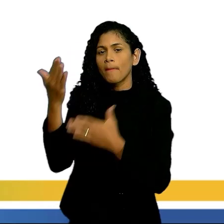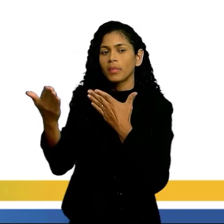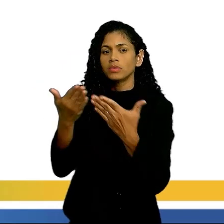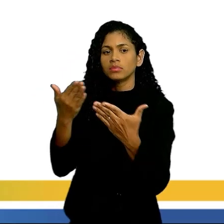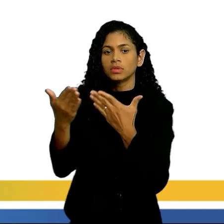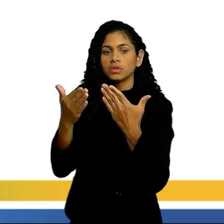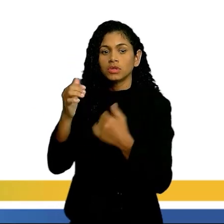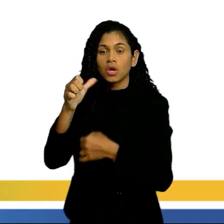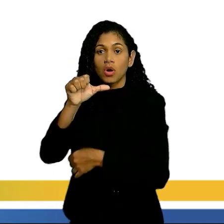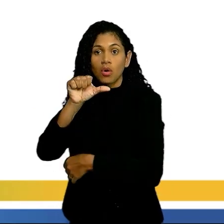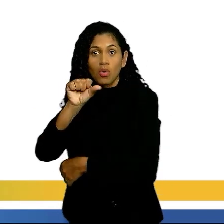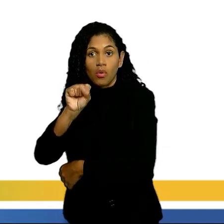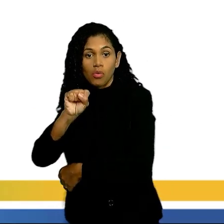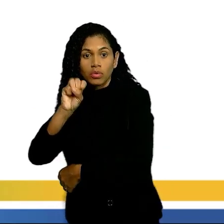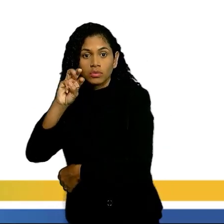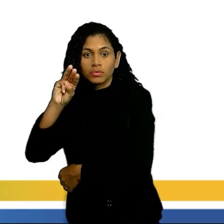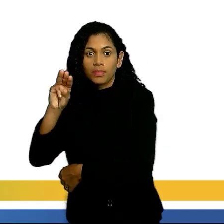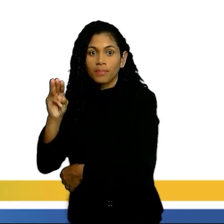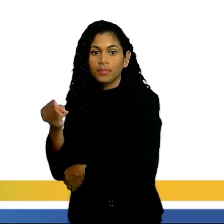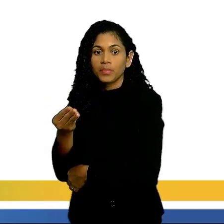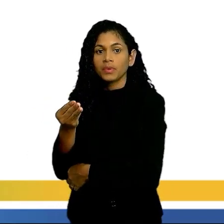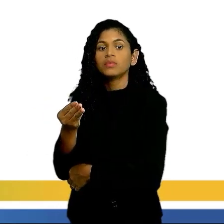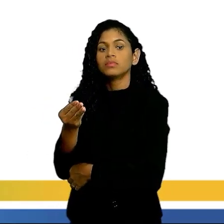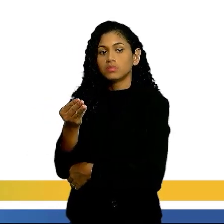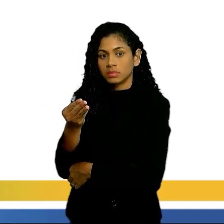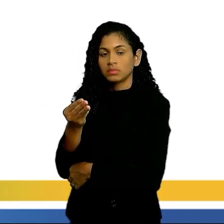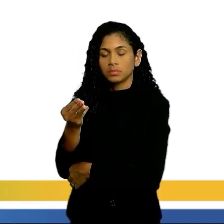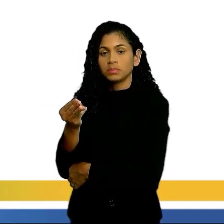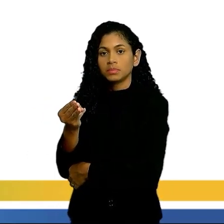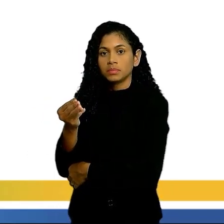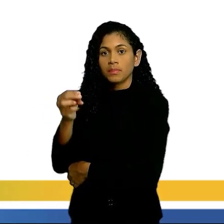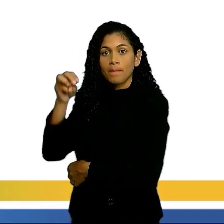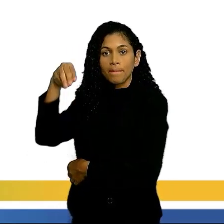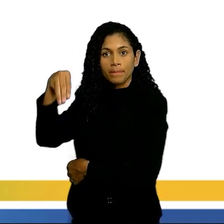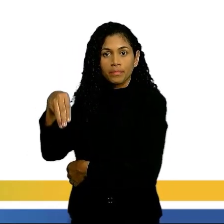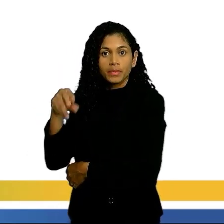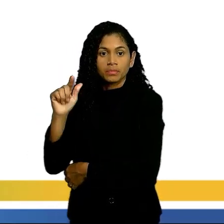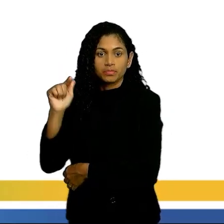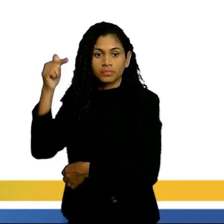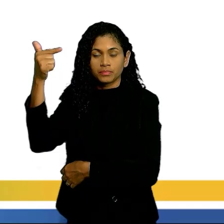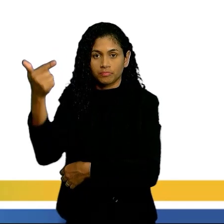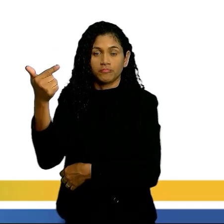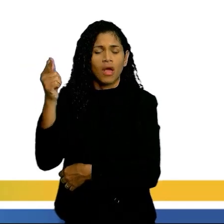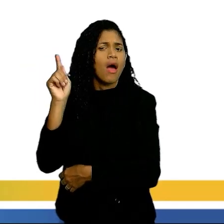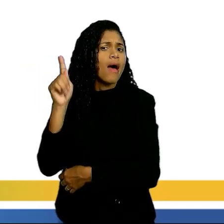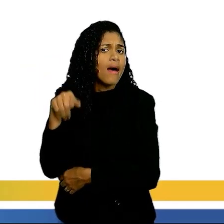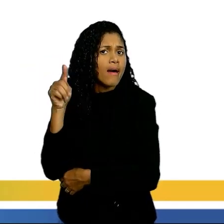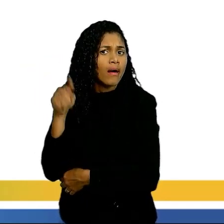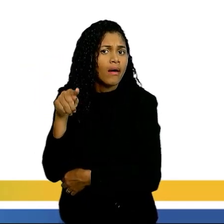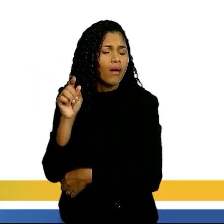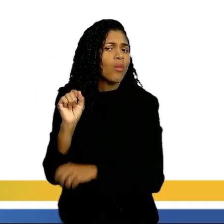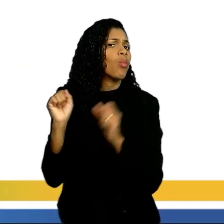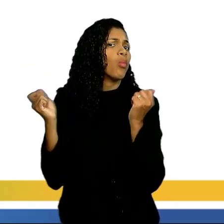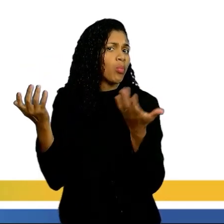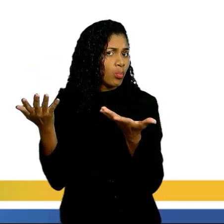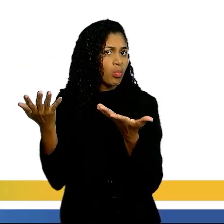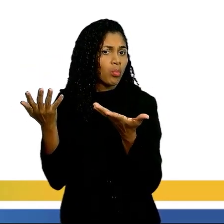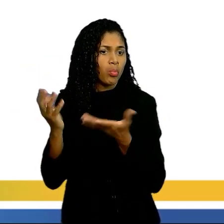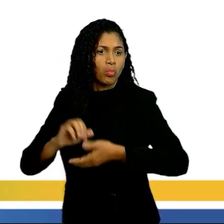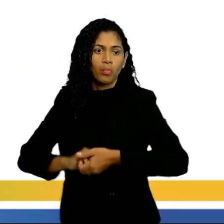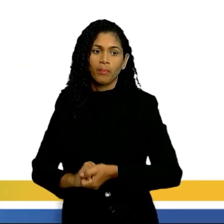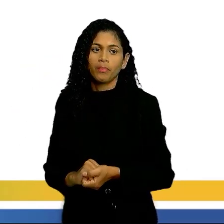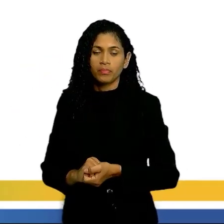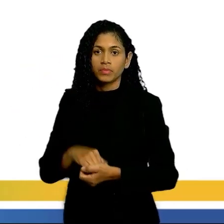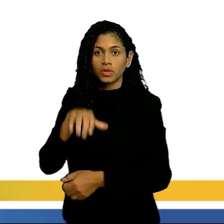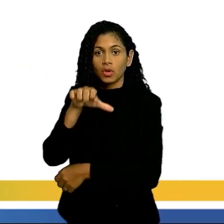é... Aí nós vamos pegar o 8.000 vezes 4, tá? Então vai ficar aí.